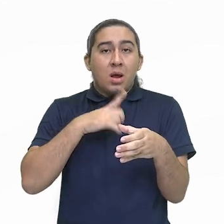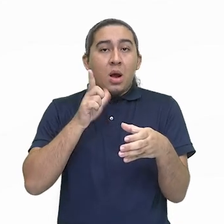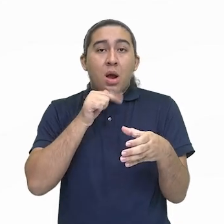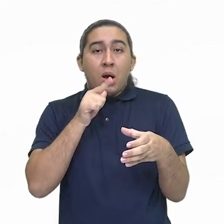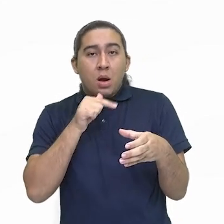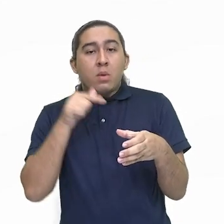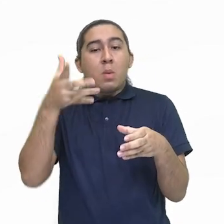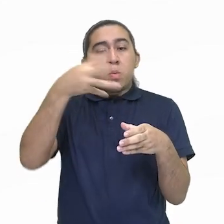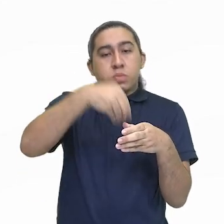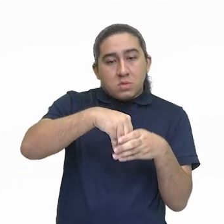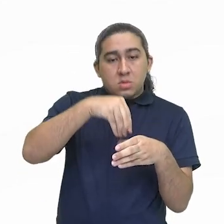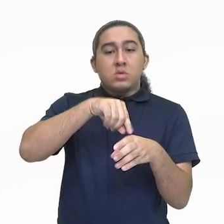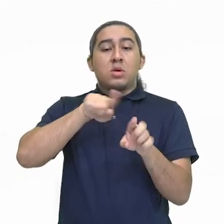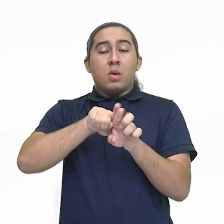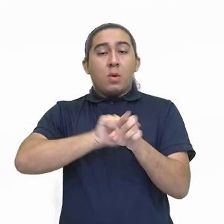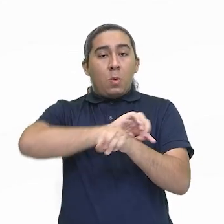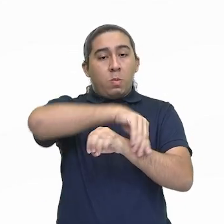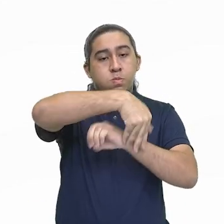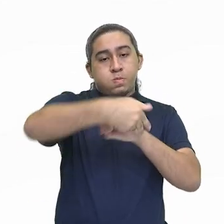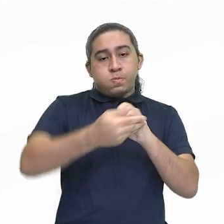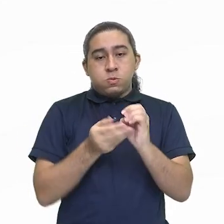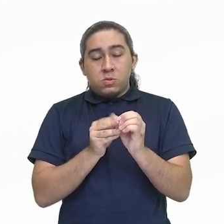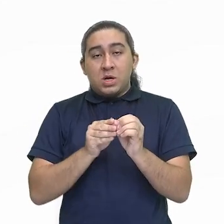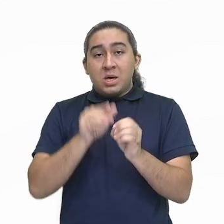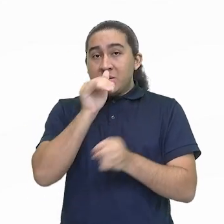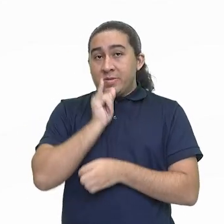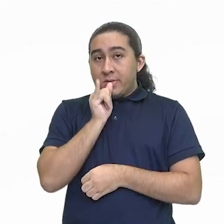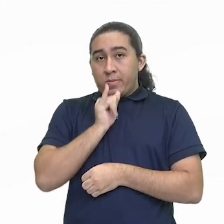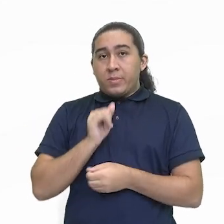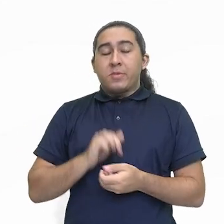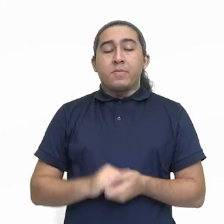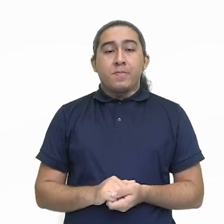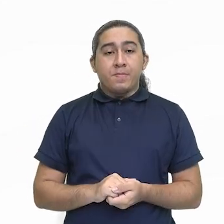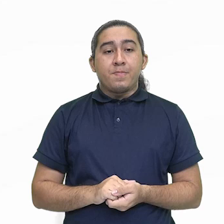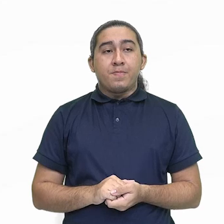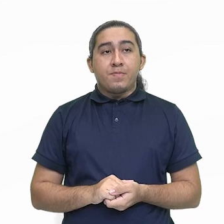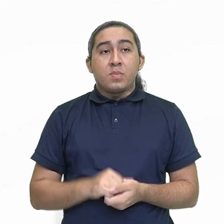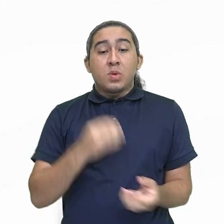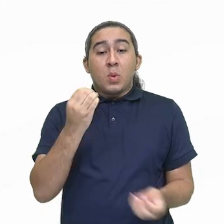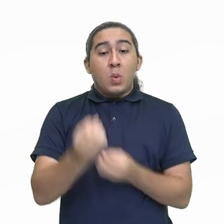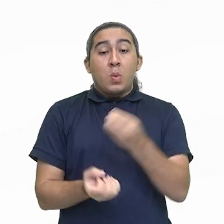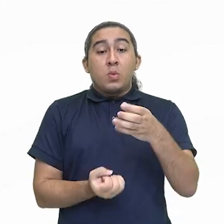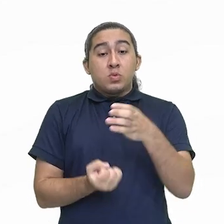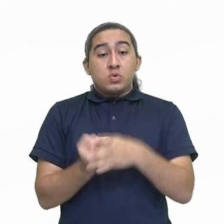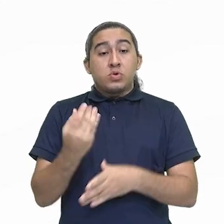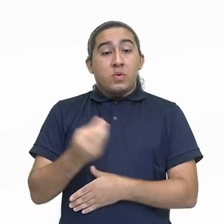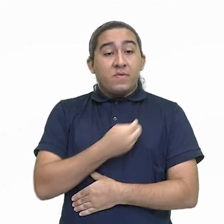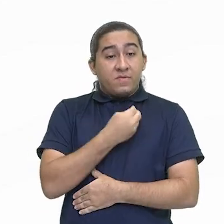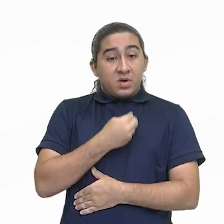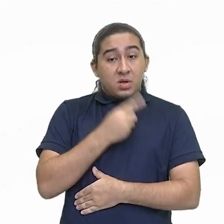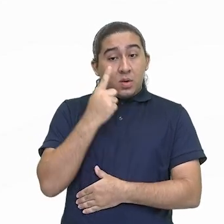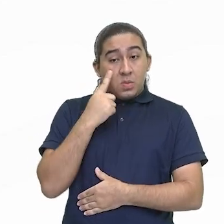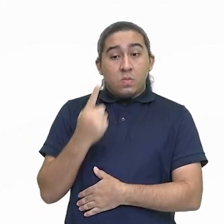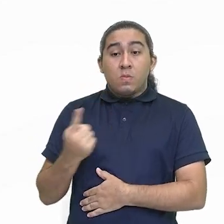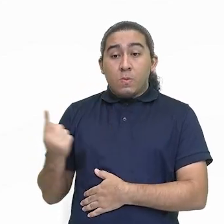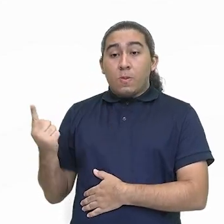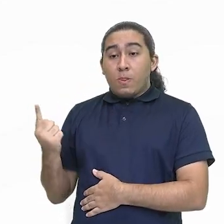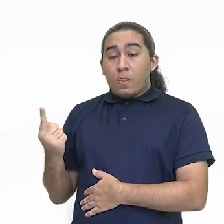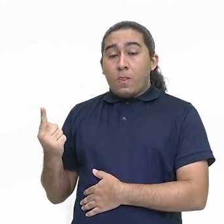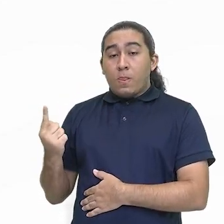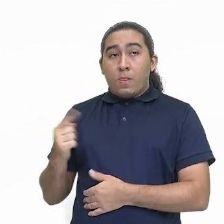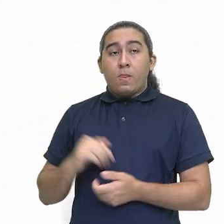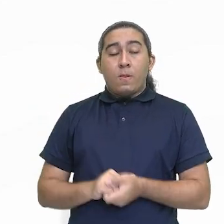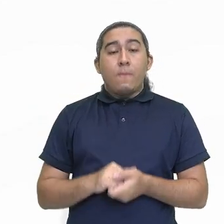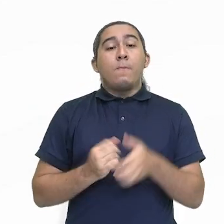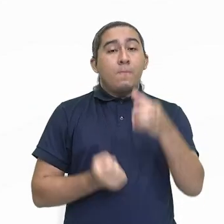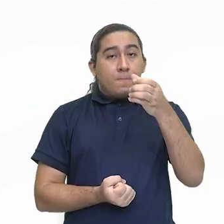água, tá bom? Como eu falei para vocês, o processo da origem da vida ocorreu começando aí pela formação da